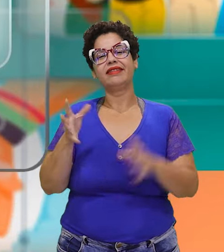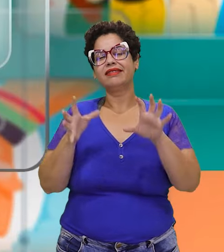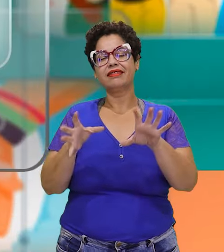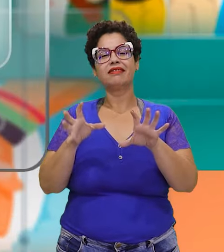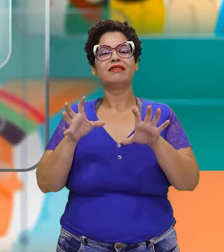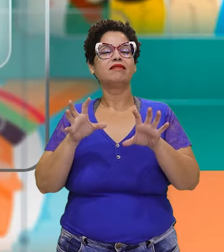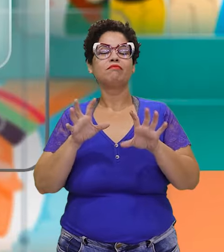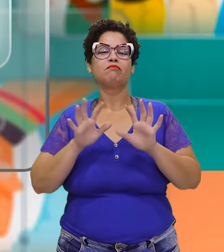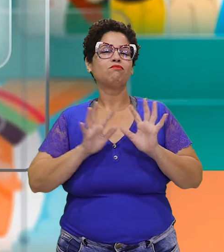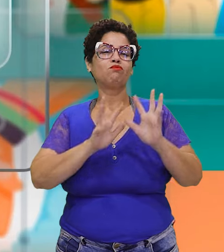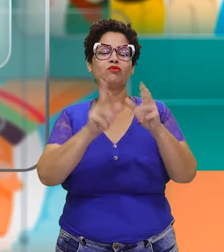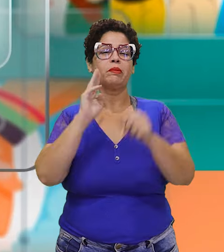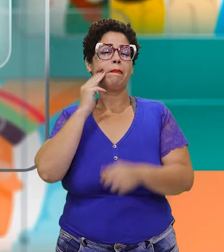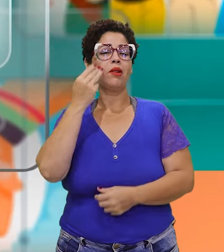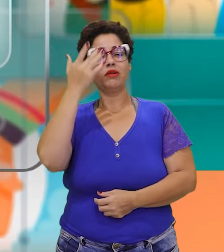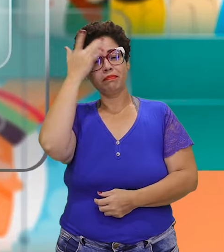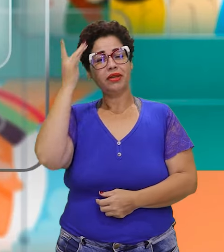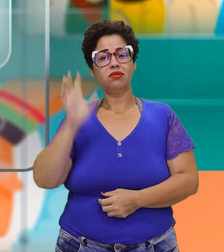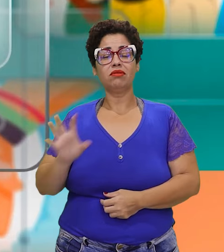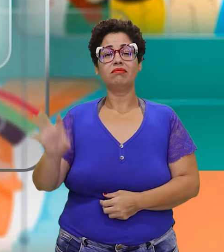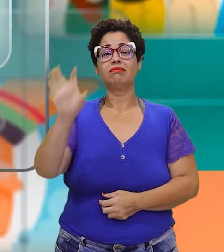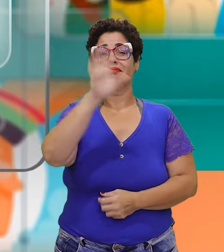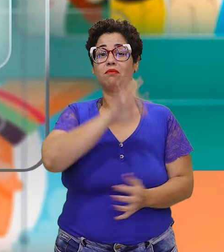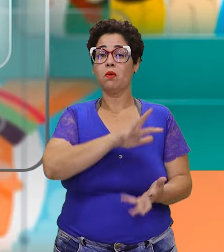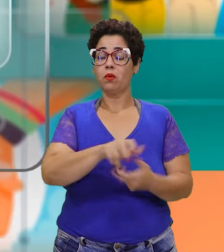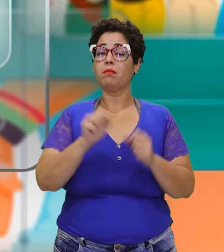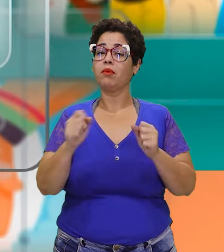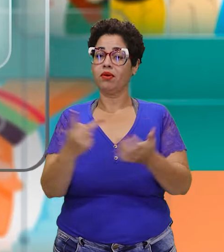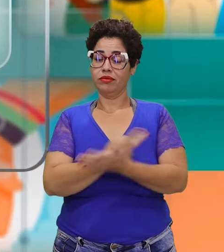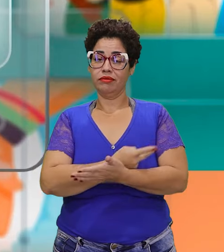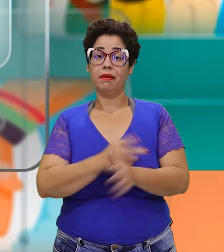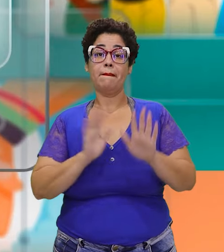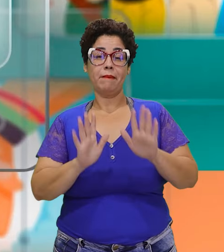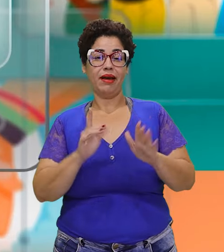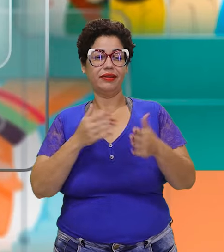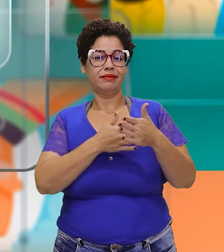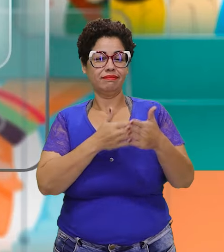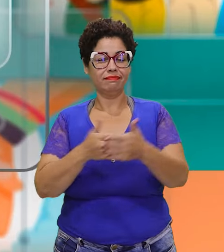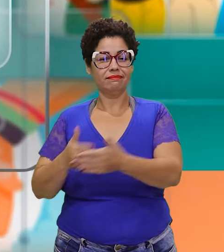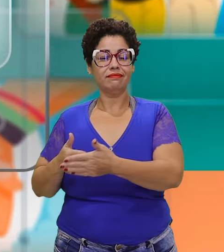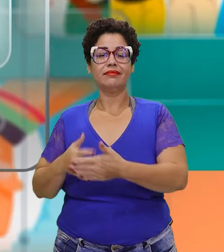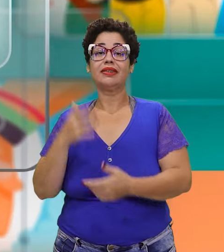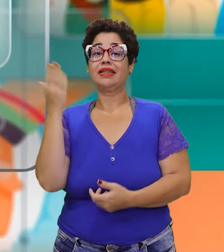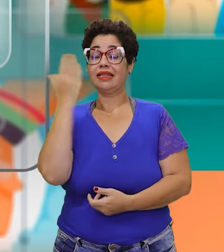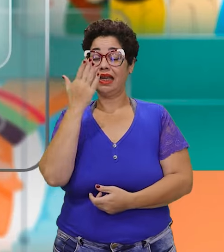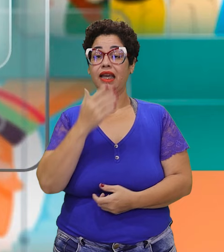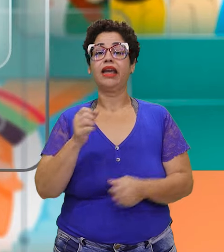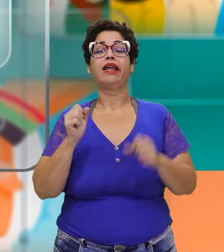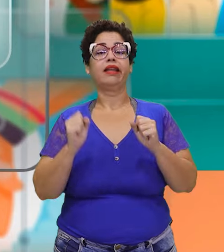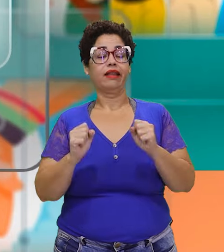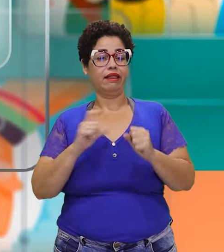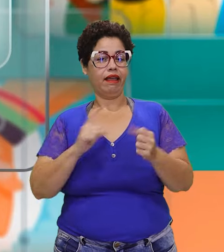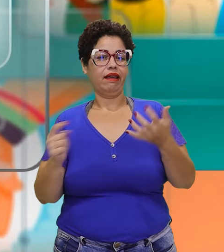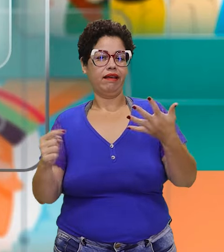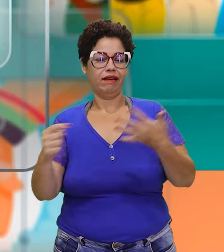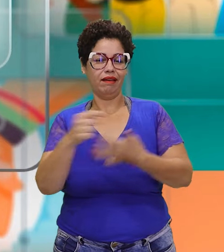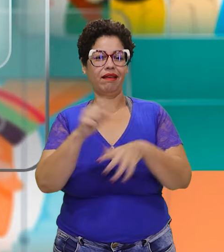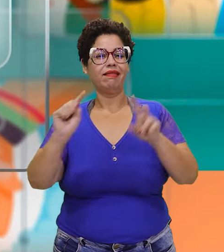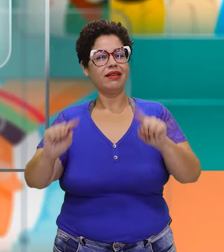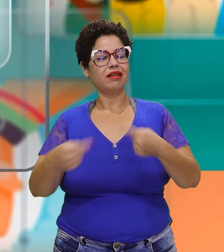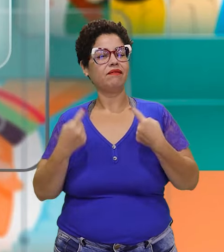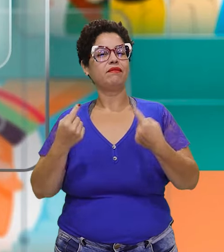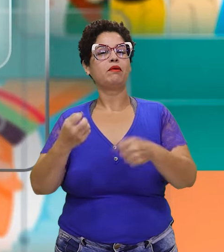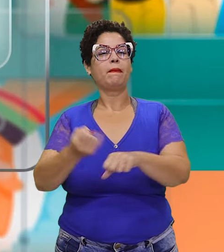afeta milhões de pessoas em todo o mundo, mas, mais do que uma limitação física, a cegueira envolve uma série de